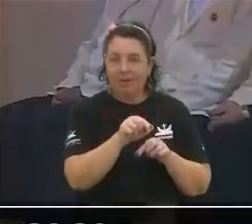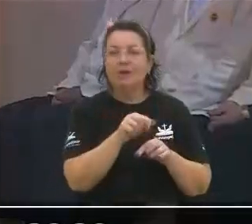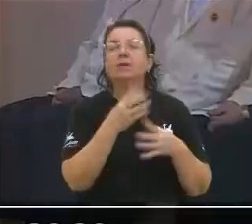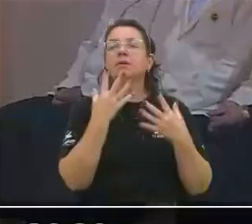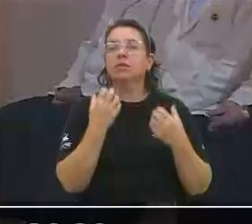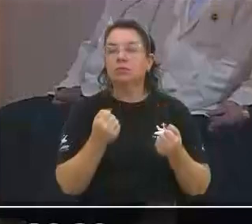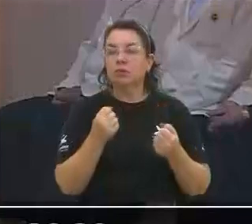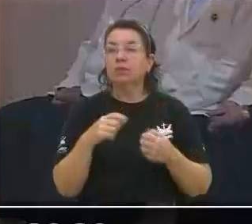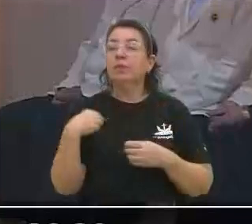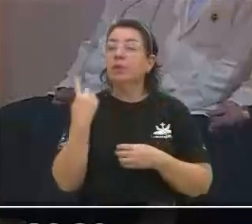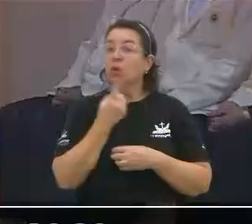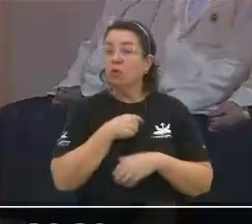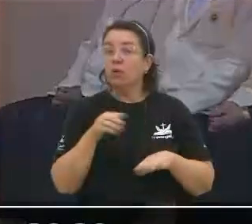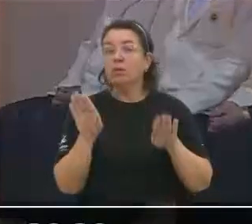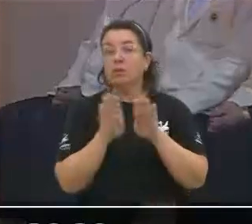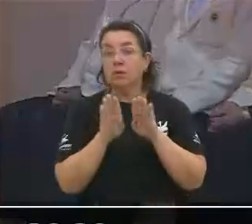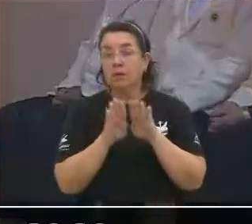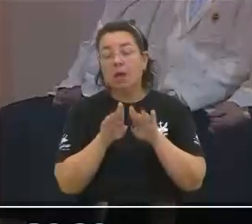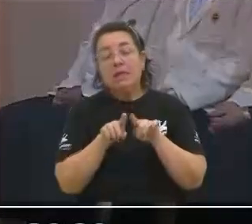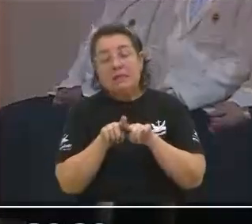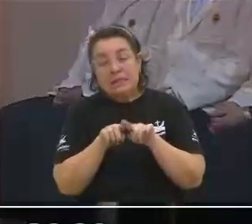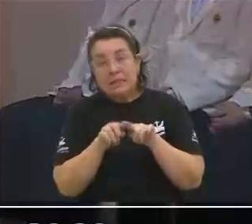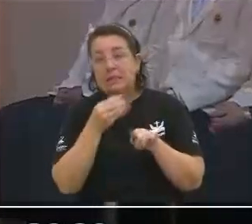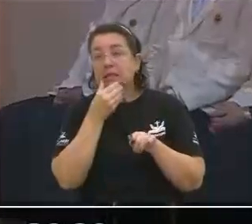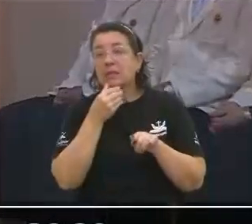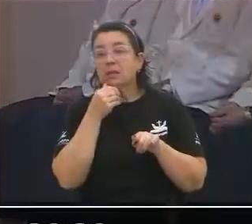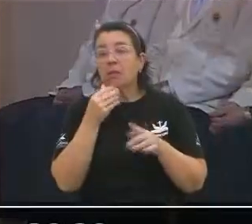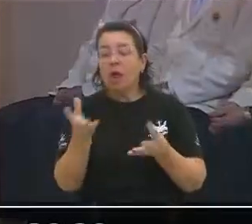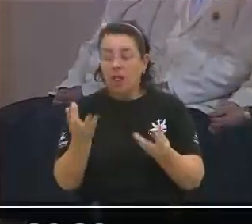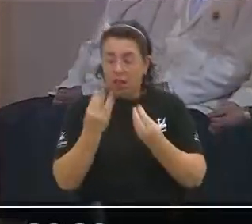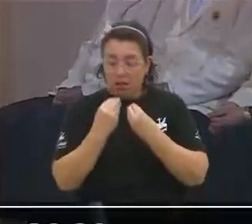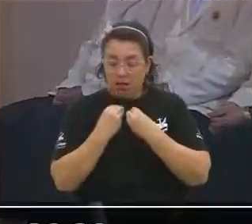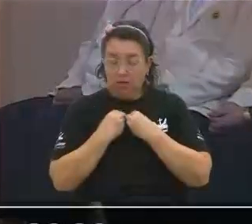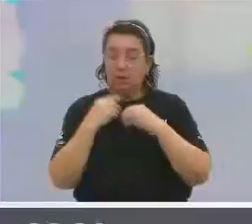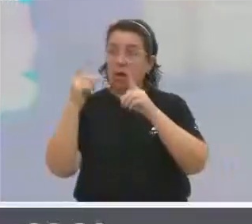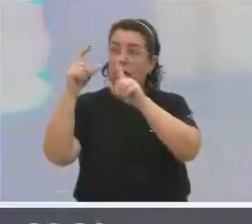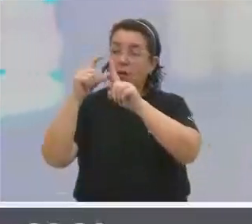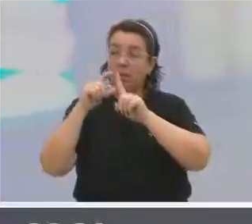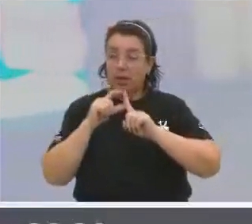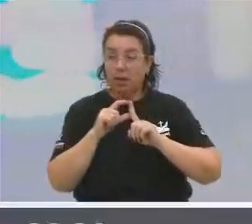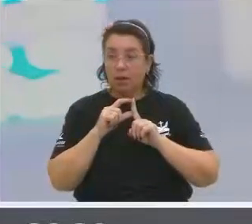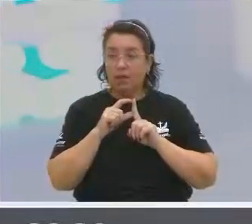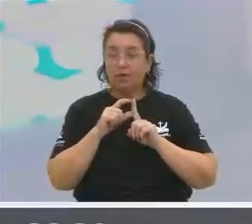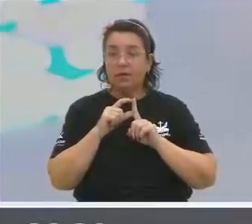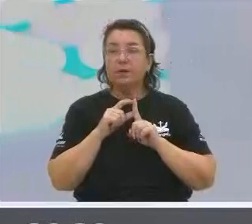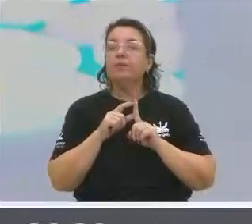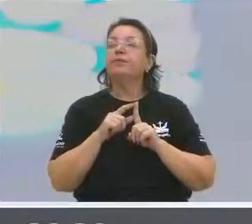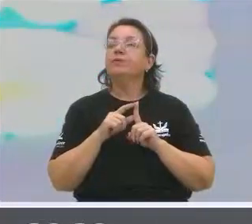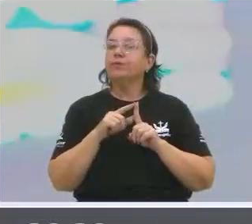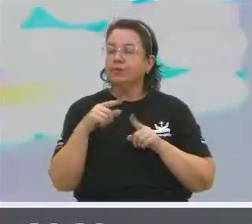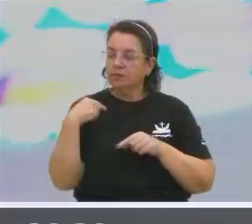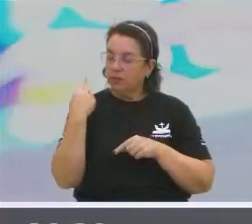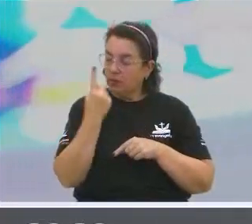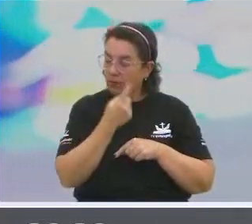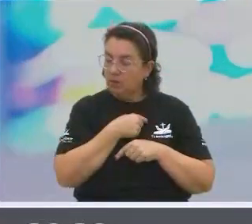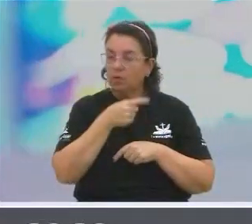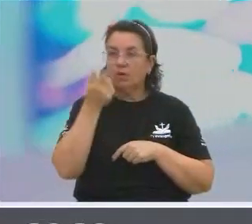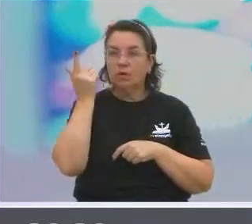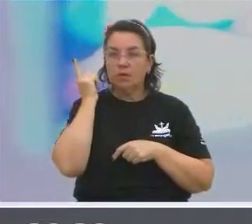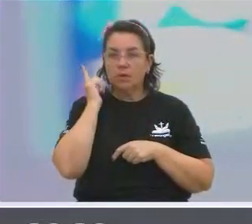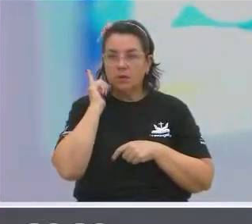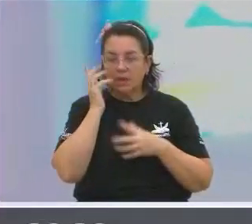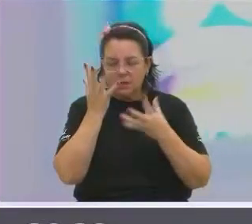que nós meus irmãos alimentando nos da palavra comendo